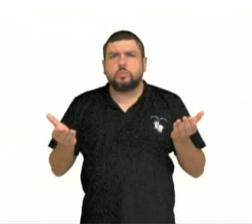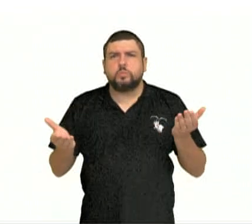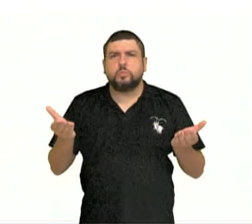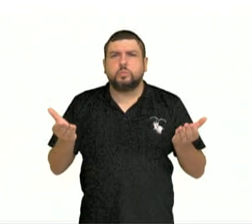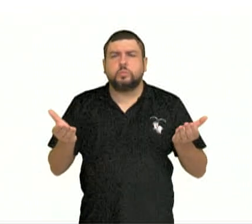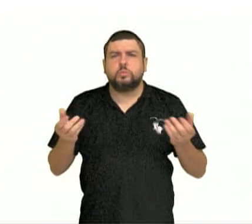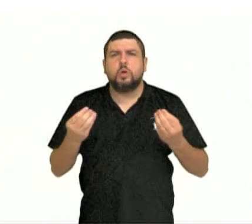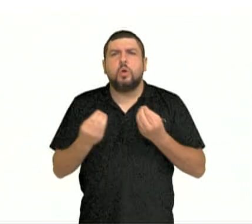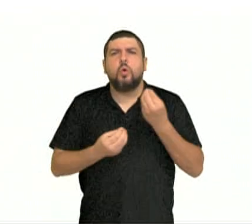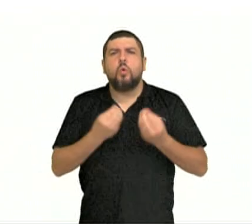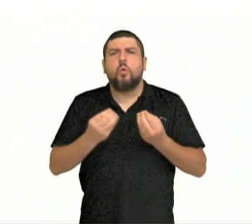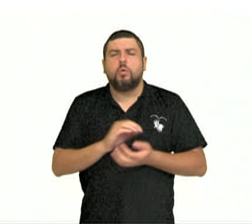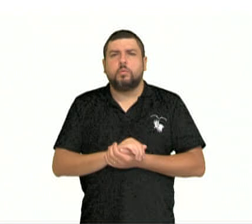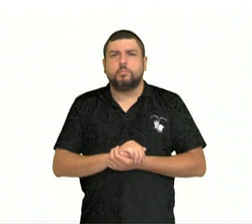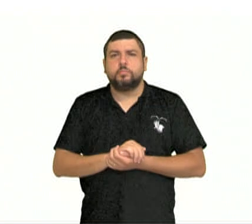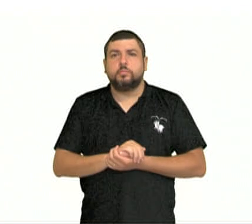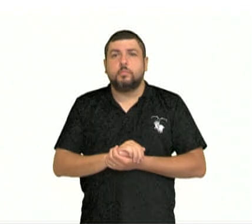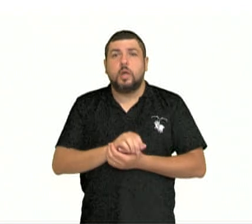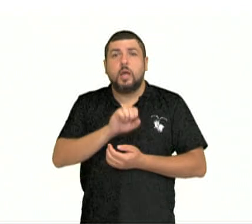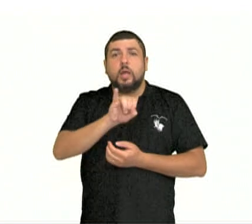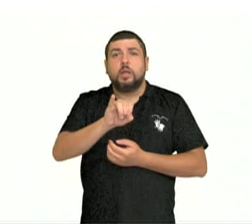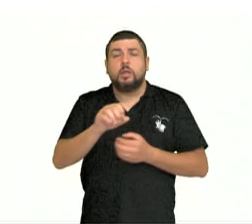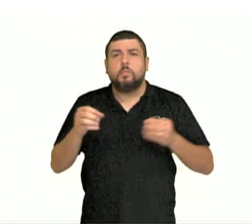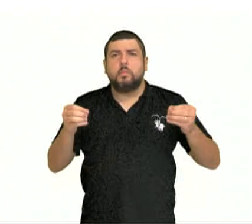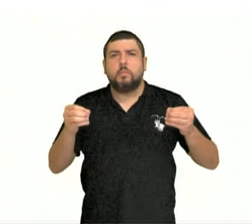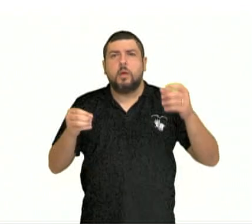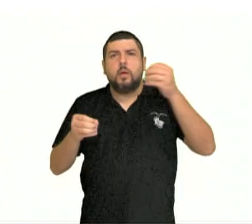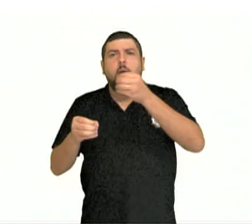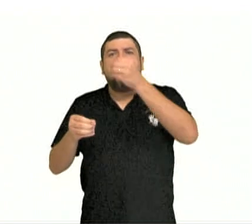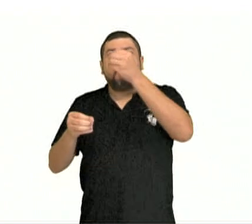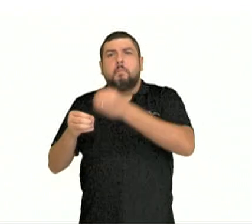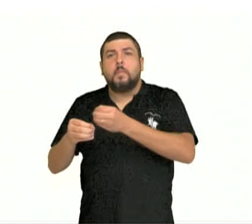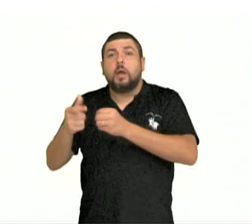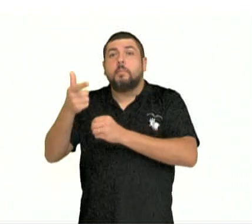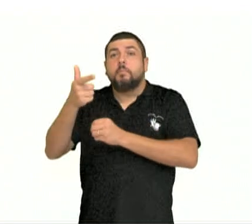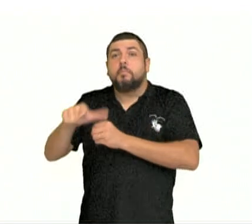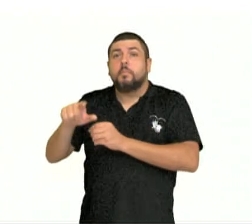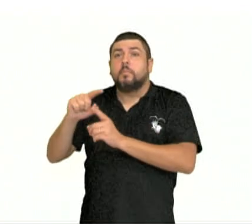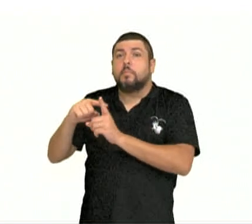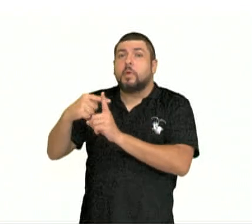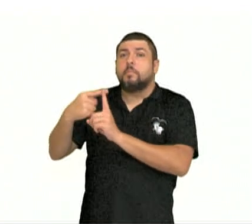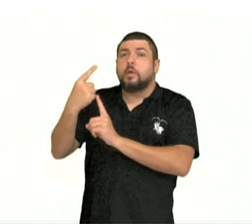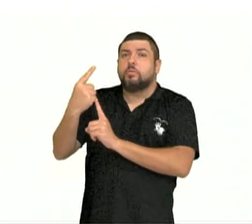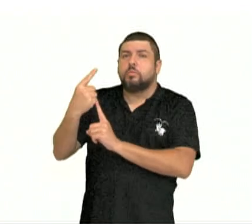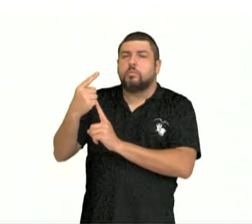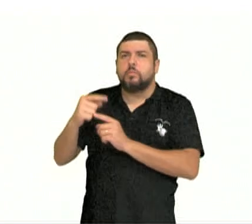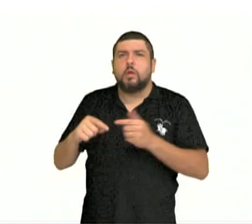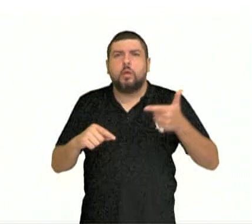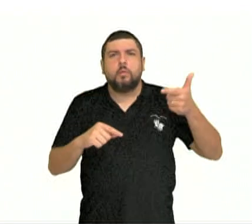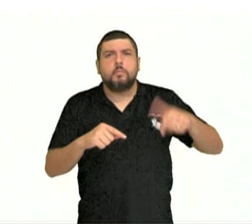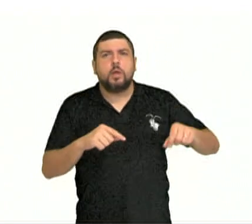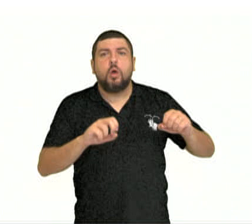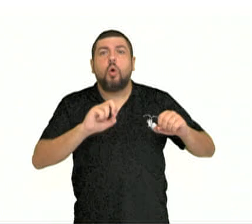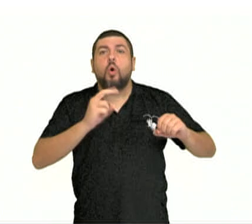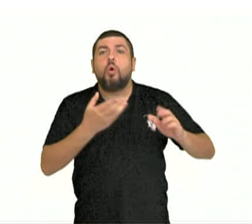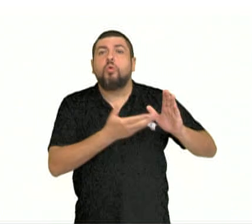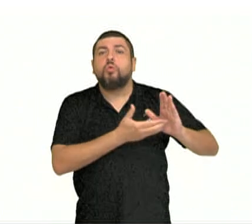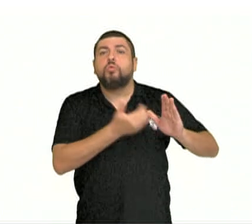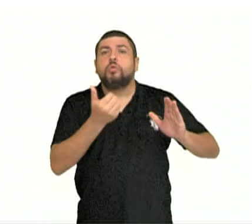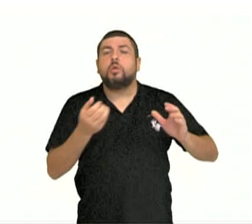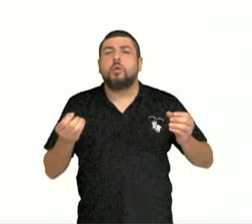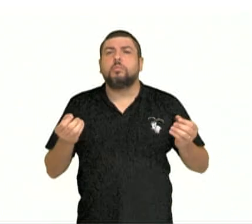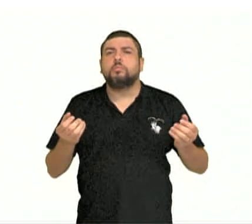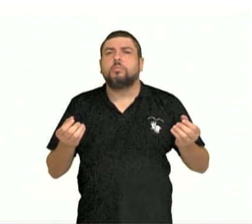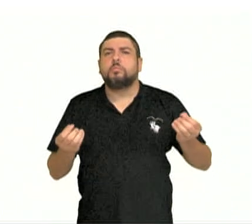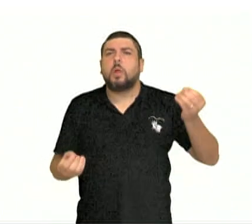colocarmos mais uma pedra em um dos lados? Ou se tirarmos uma pedra de um dos lados? Que vai acontecer? Eu quero que